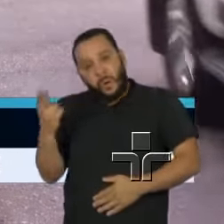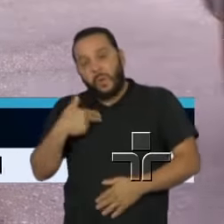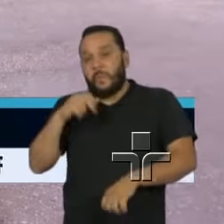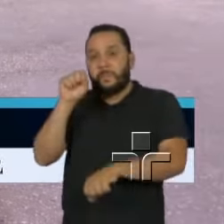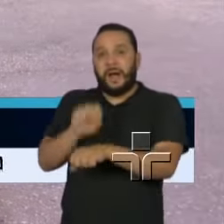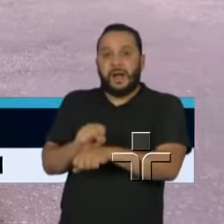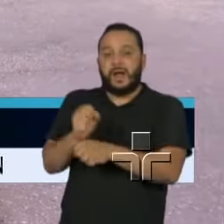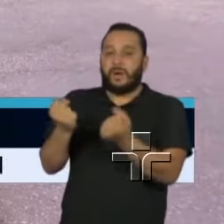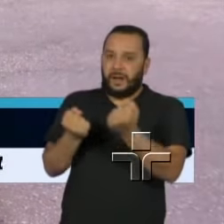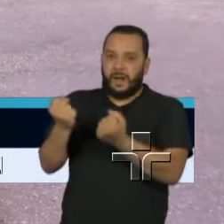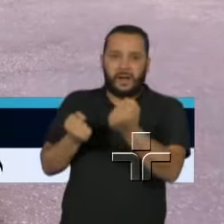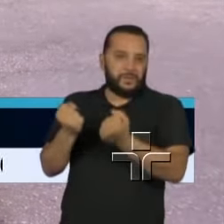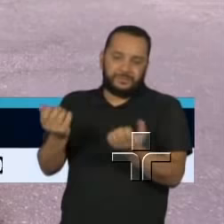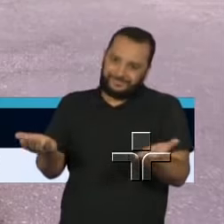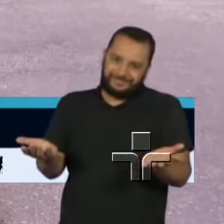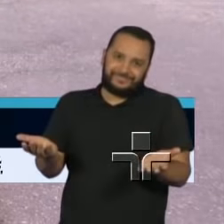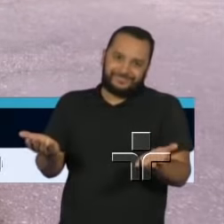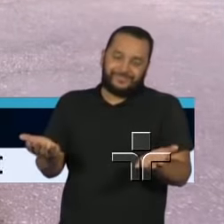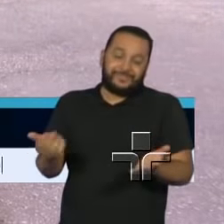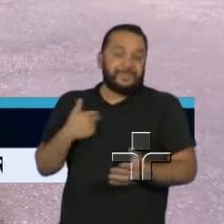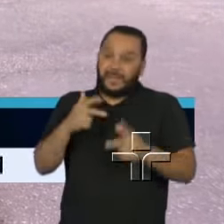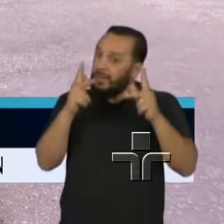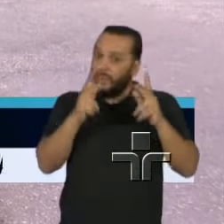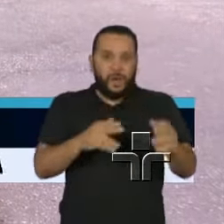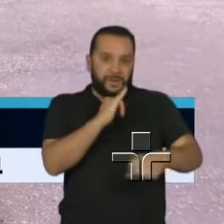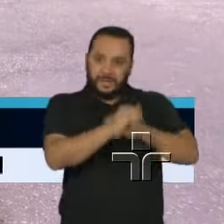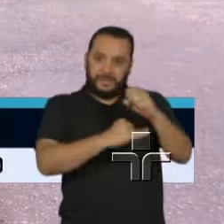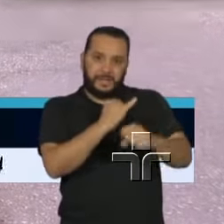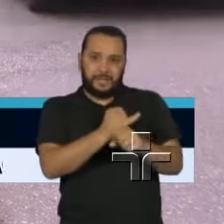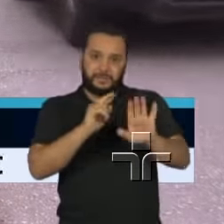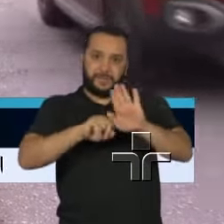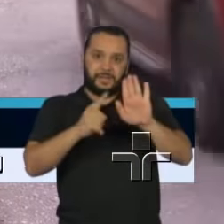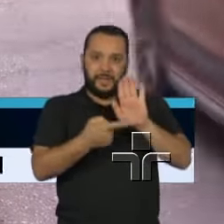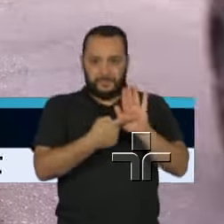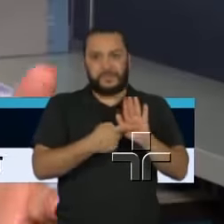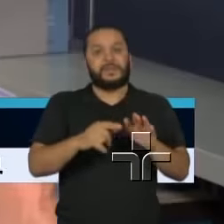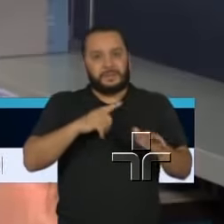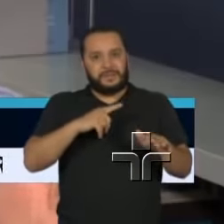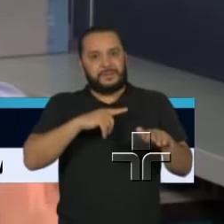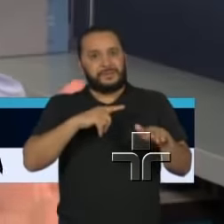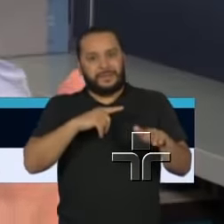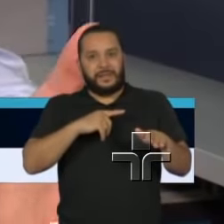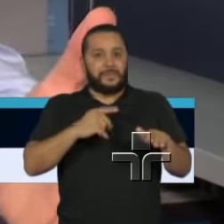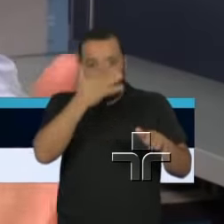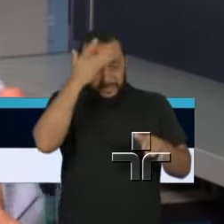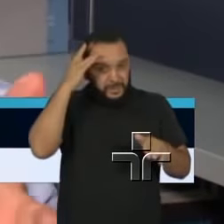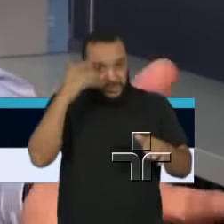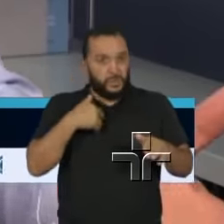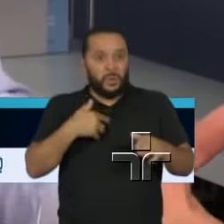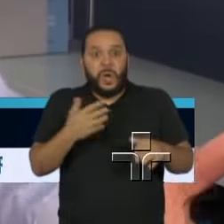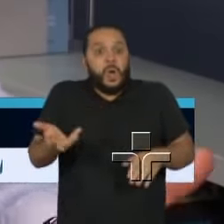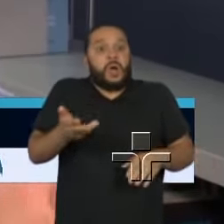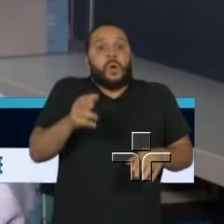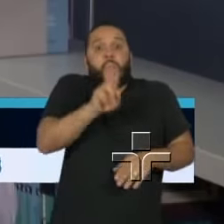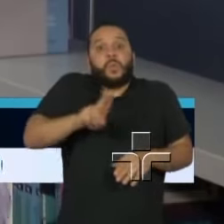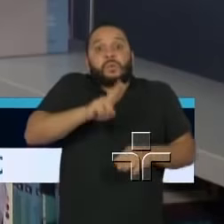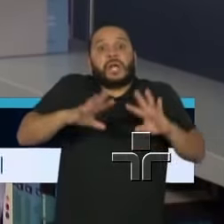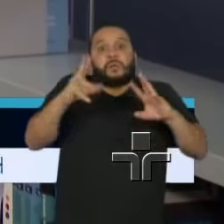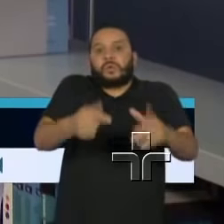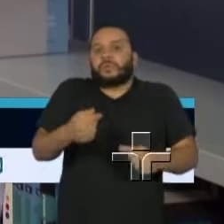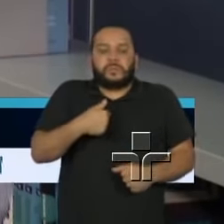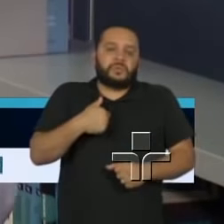parar o carro. E para não parar a internet, a conexão é limitada. Certamente, se todo mundo resolver usar ao mesmo tempo, você não tem